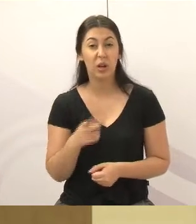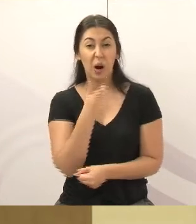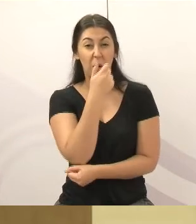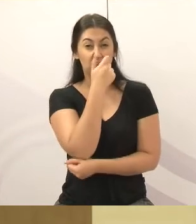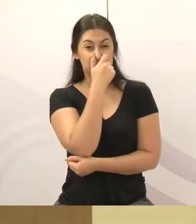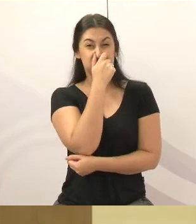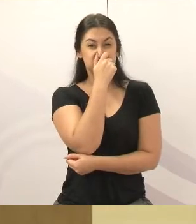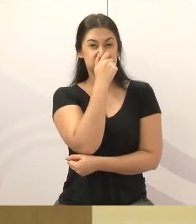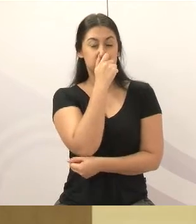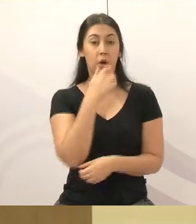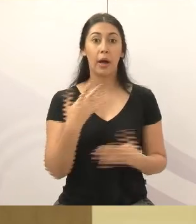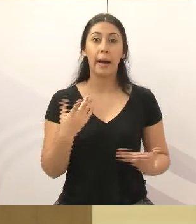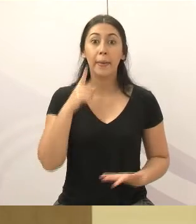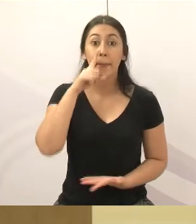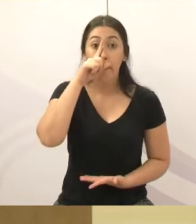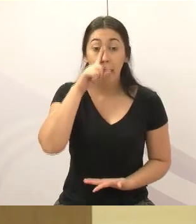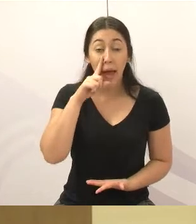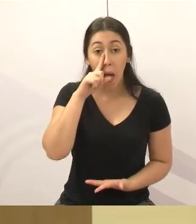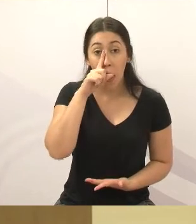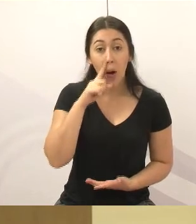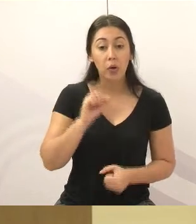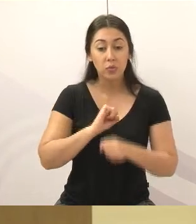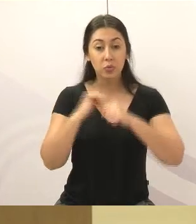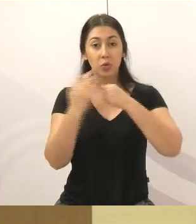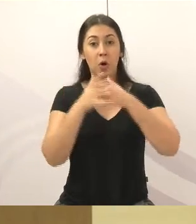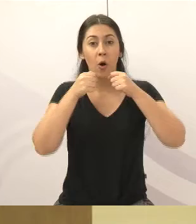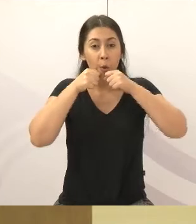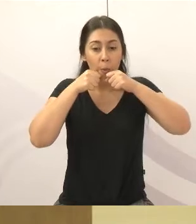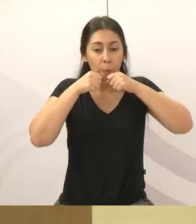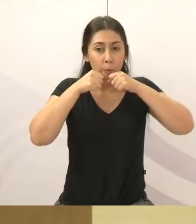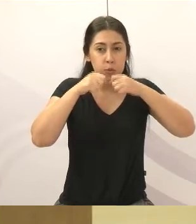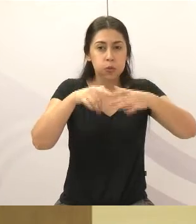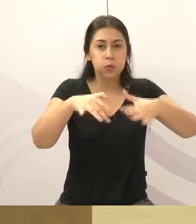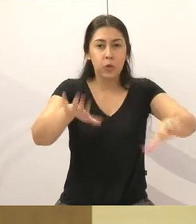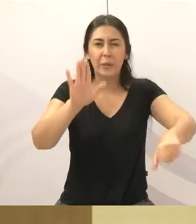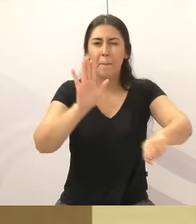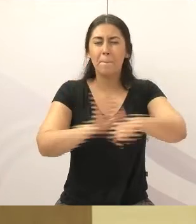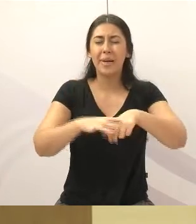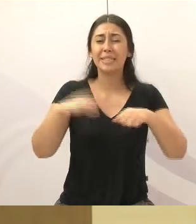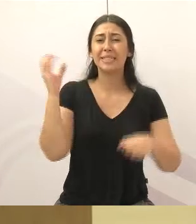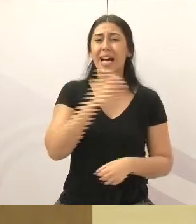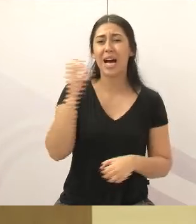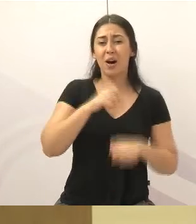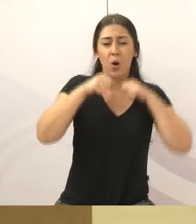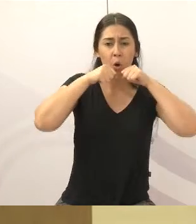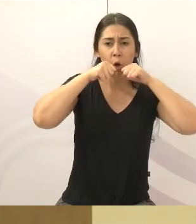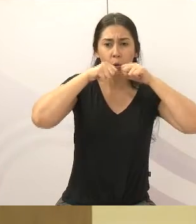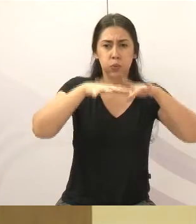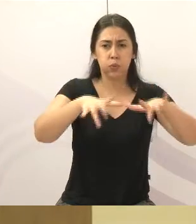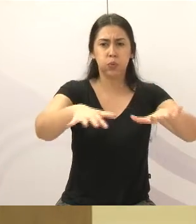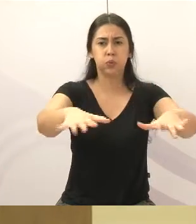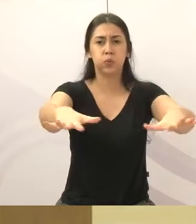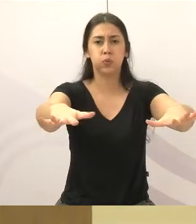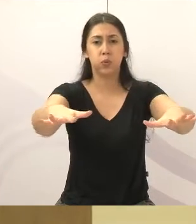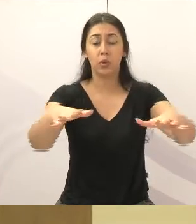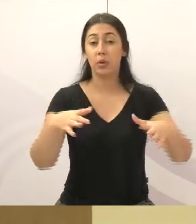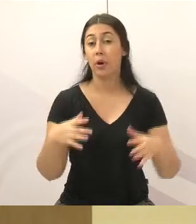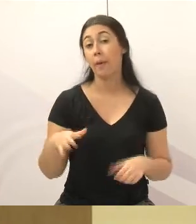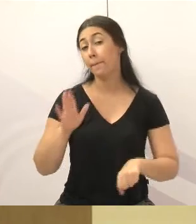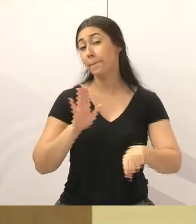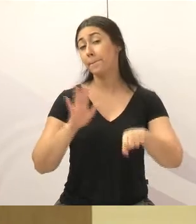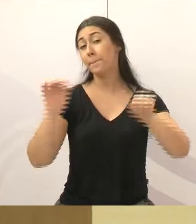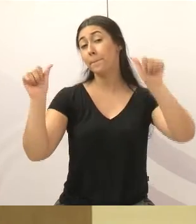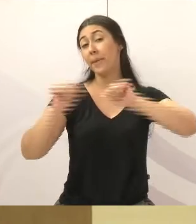é um vetor de propagação com muito mais intensidade de que num local onde as pessoas estejam